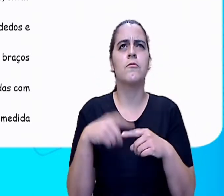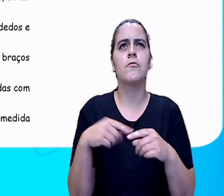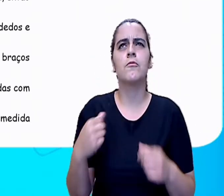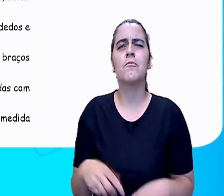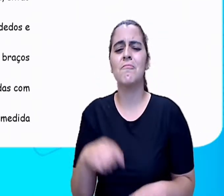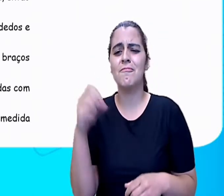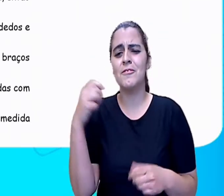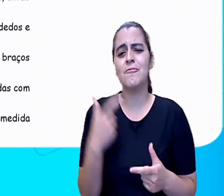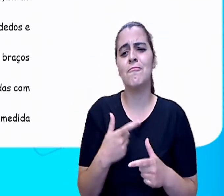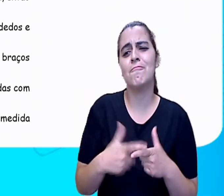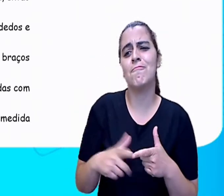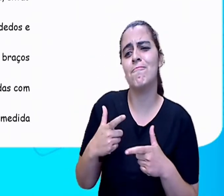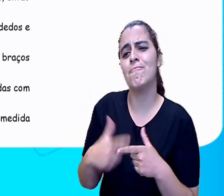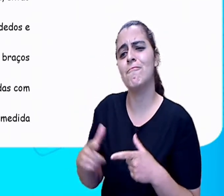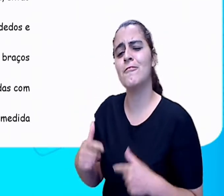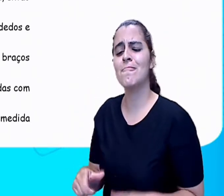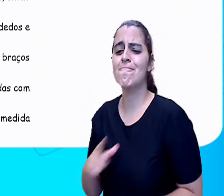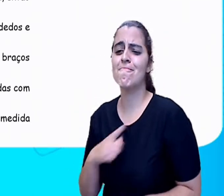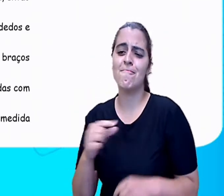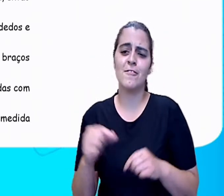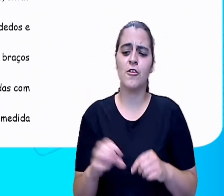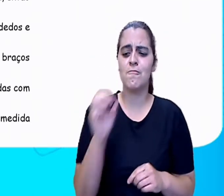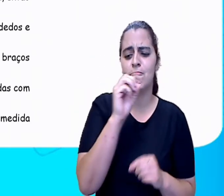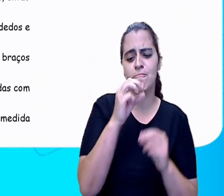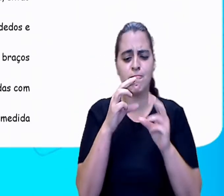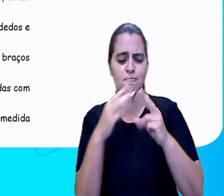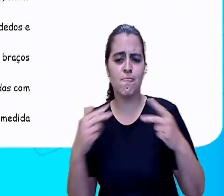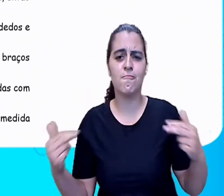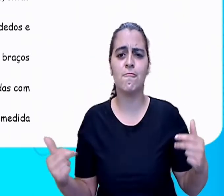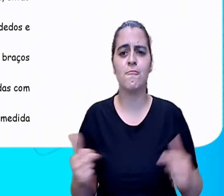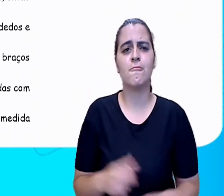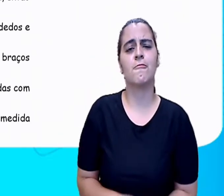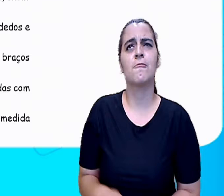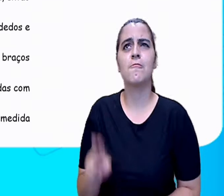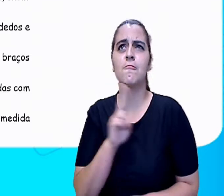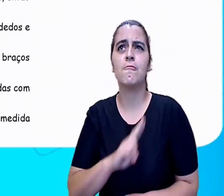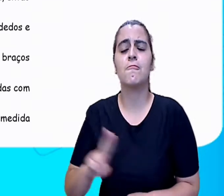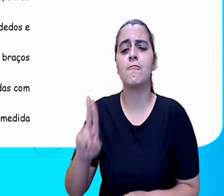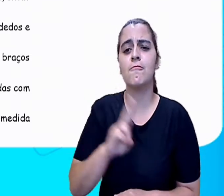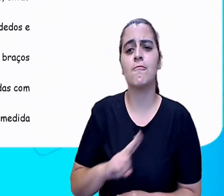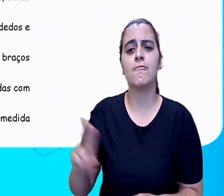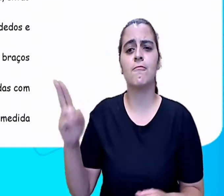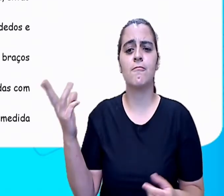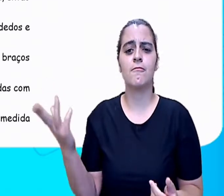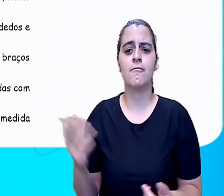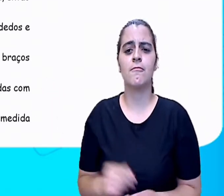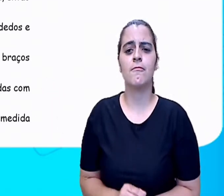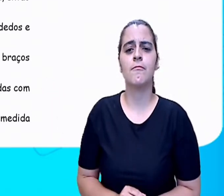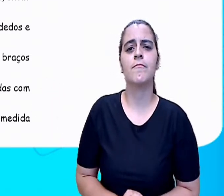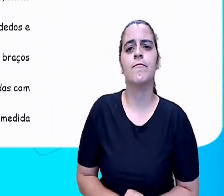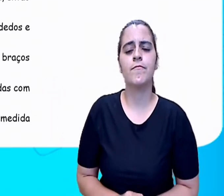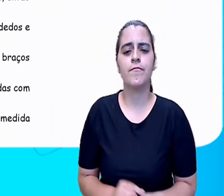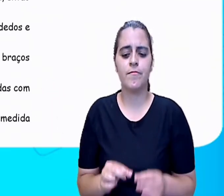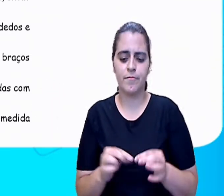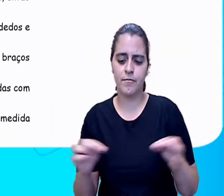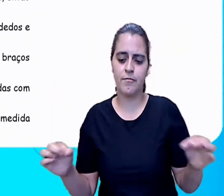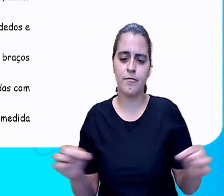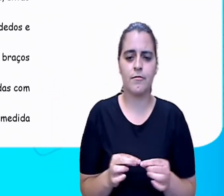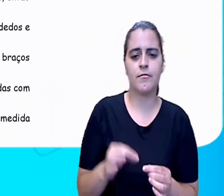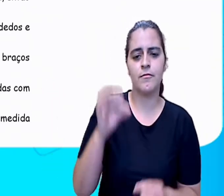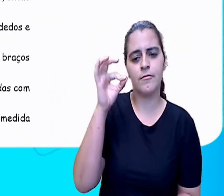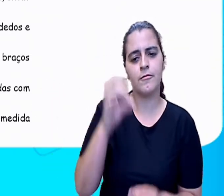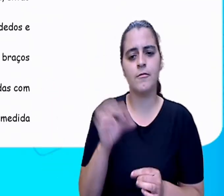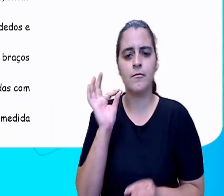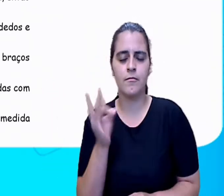o problema é que não existia nenhum modo ou aparelho para fazer uma medição